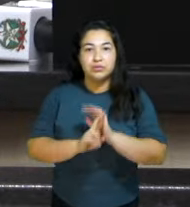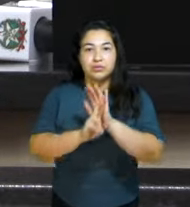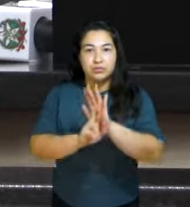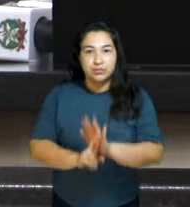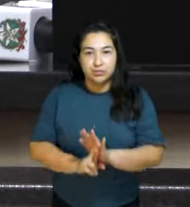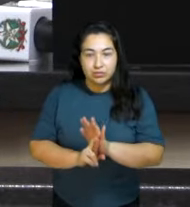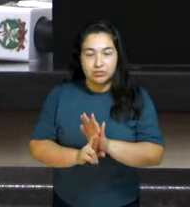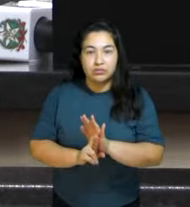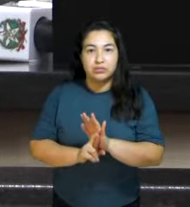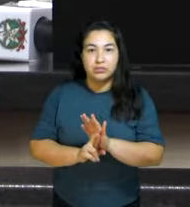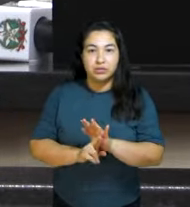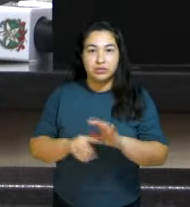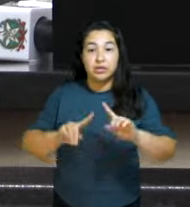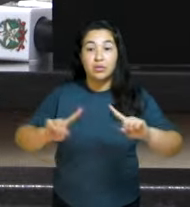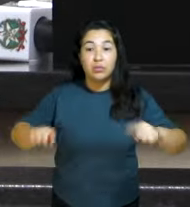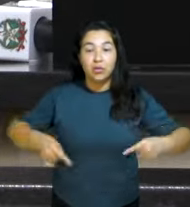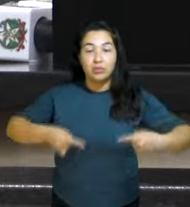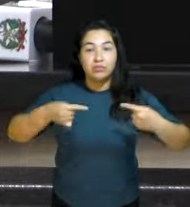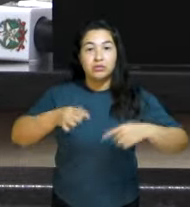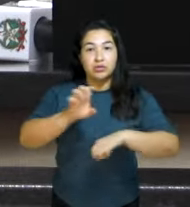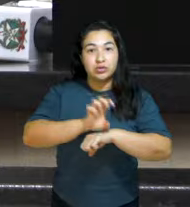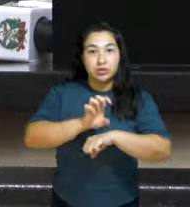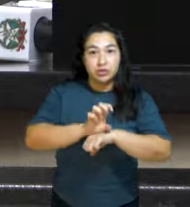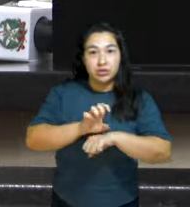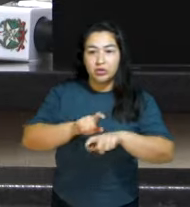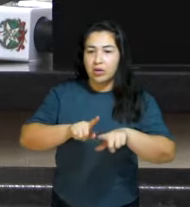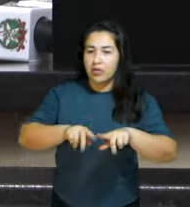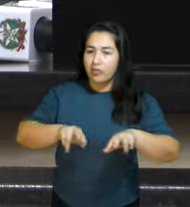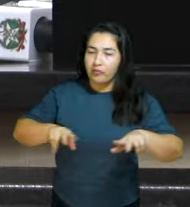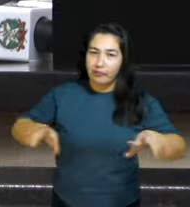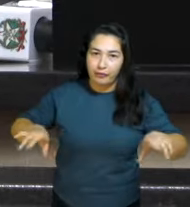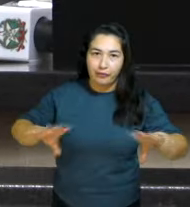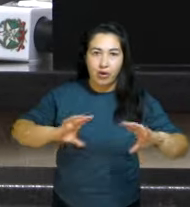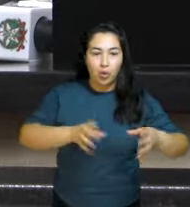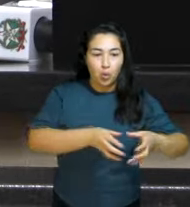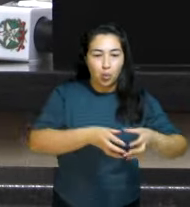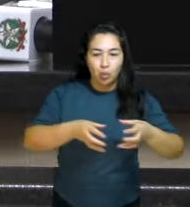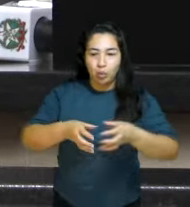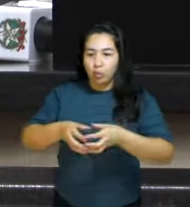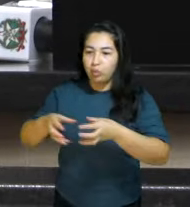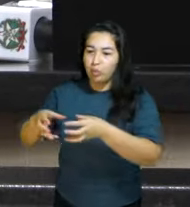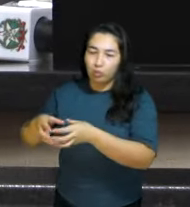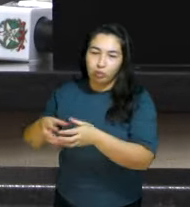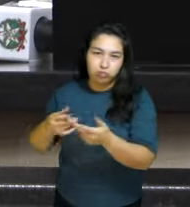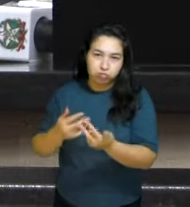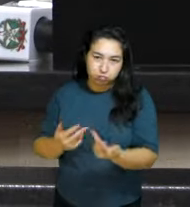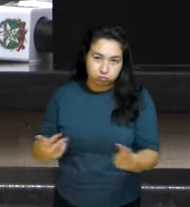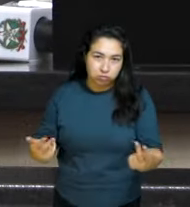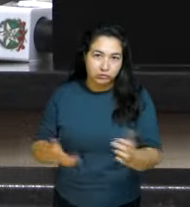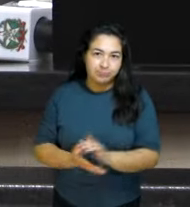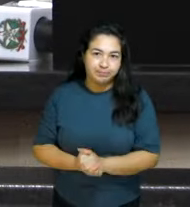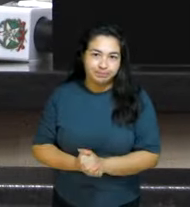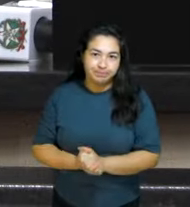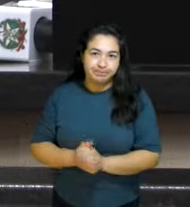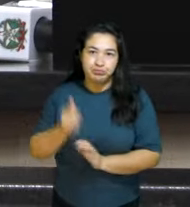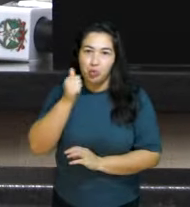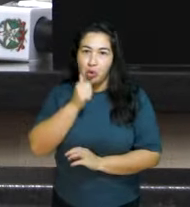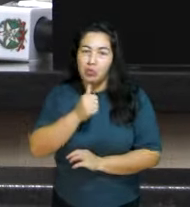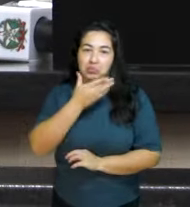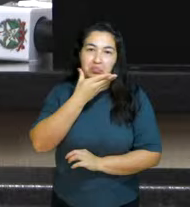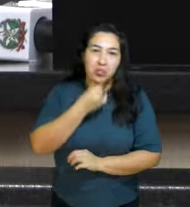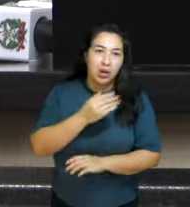seus campeonatos estaduais, das várias categorias, dos vários naipes, masculino, feminino,